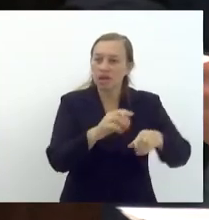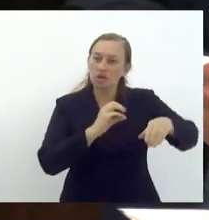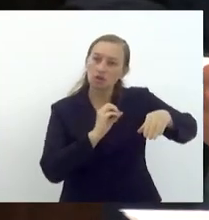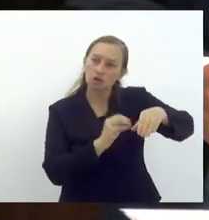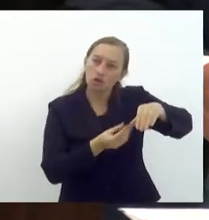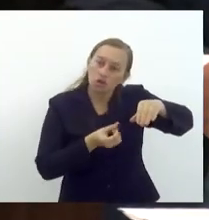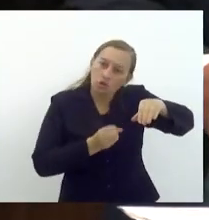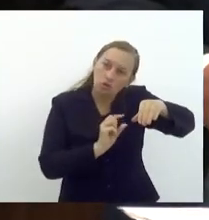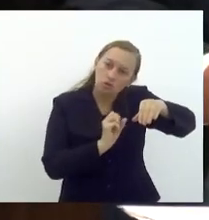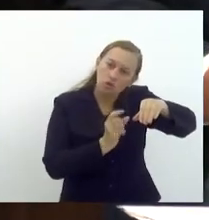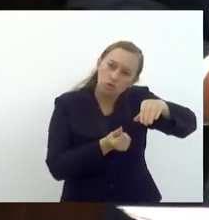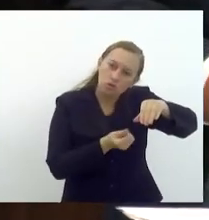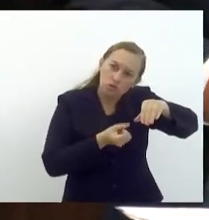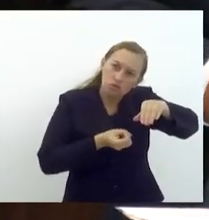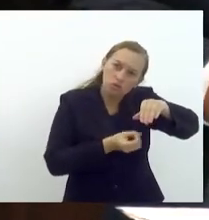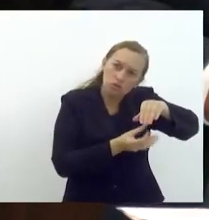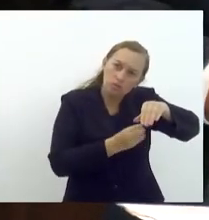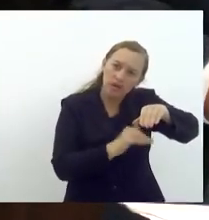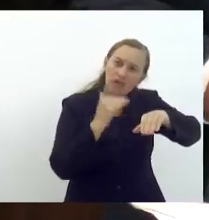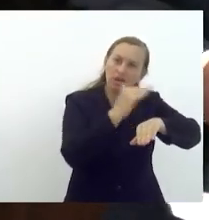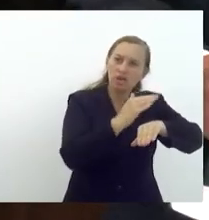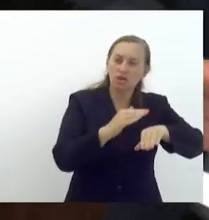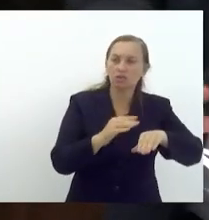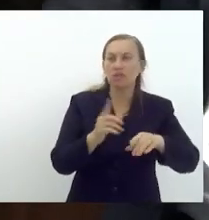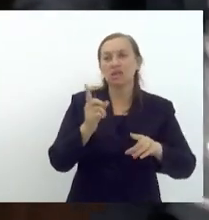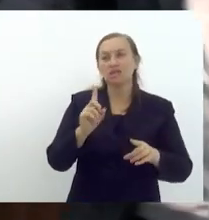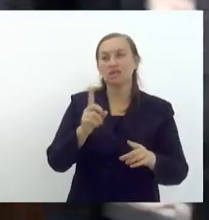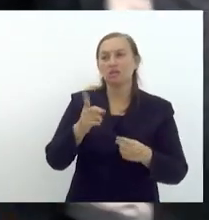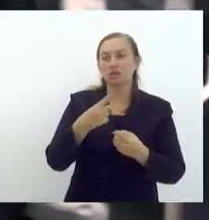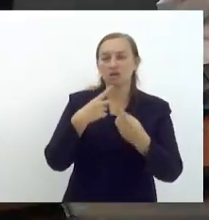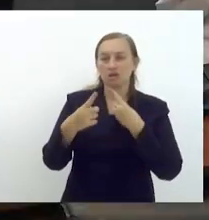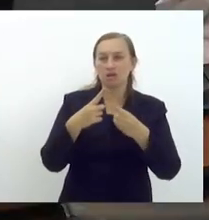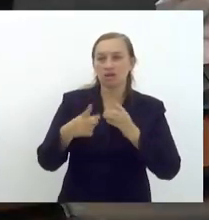ponderações foram solucionadas só isso